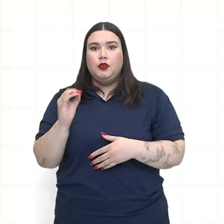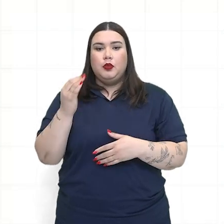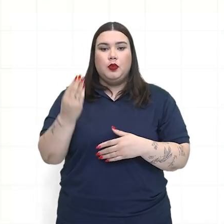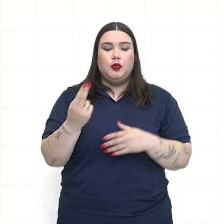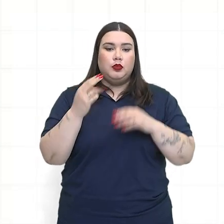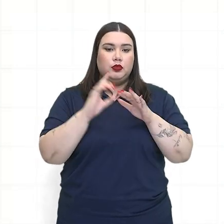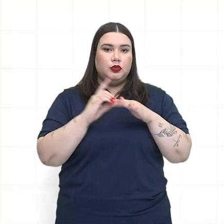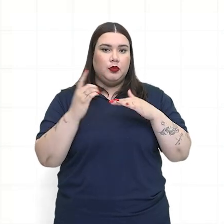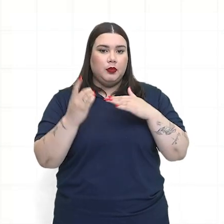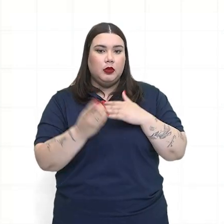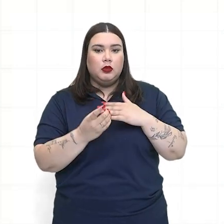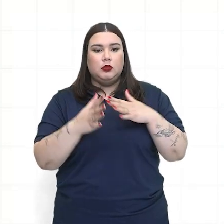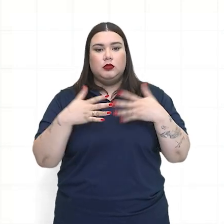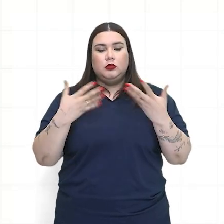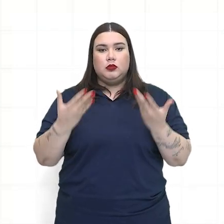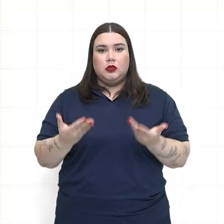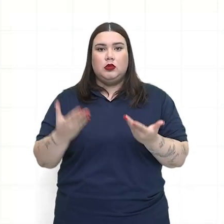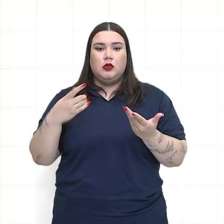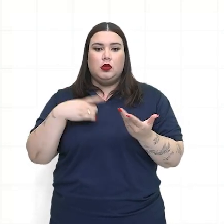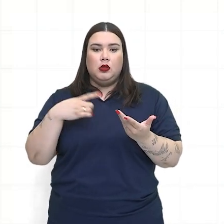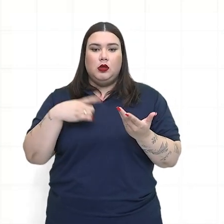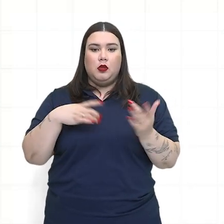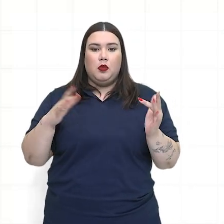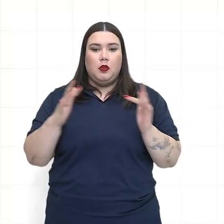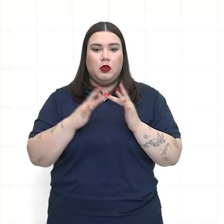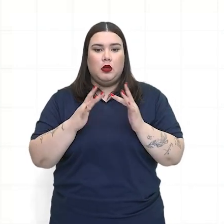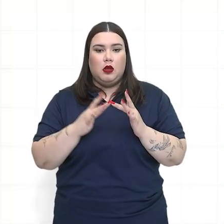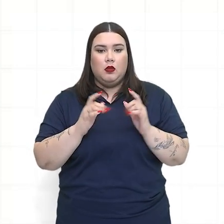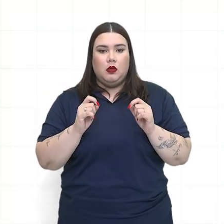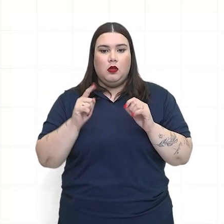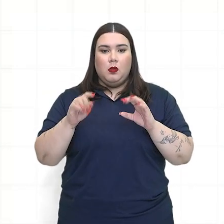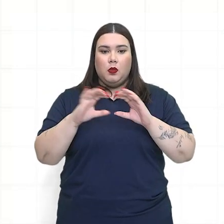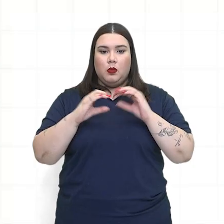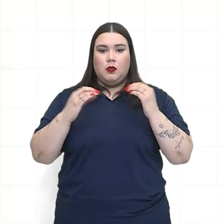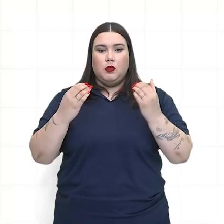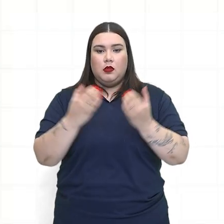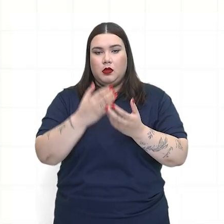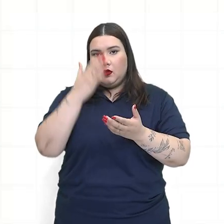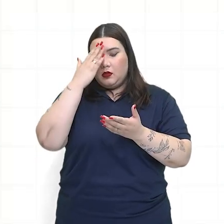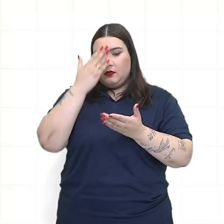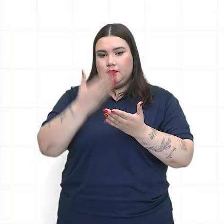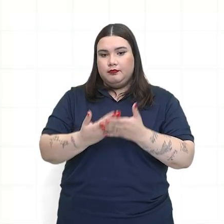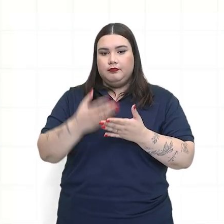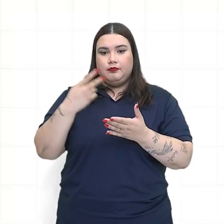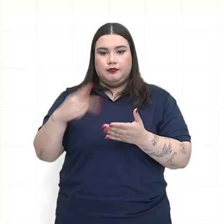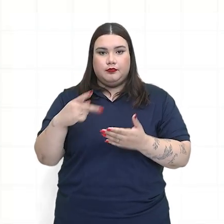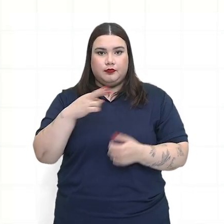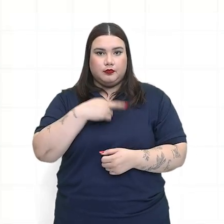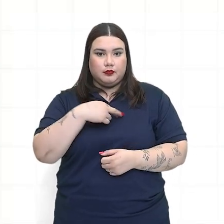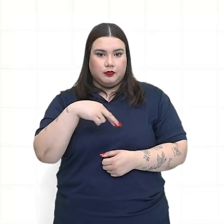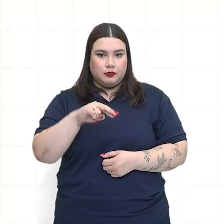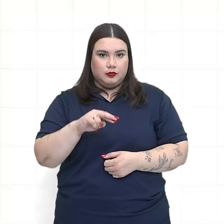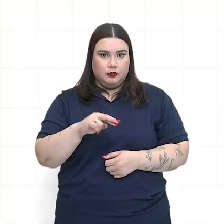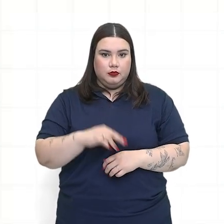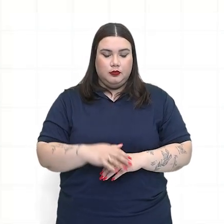o transcendente, ele me conecta também com aquela comunidade que acredita naquela determinada